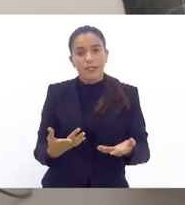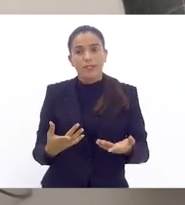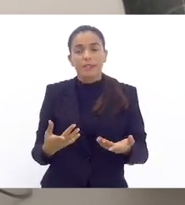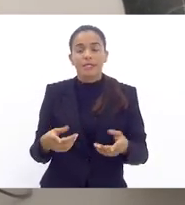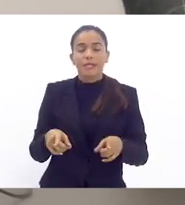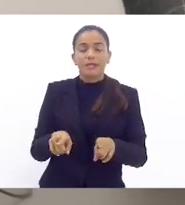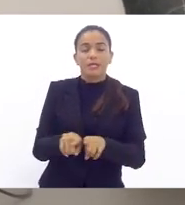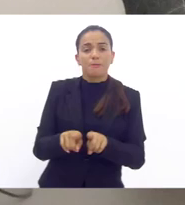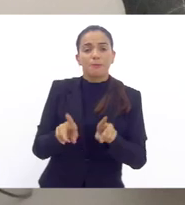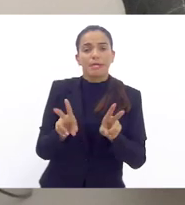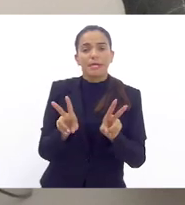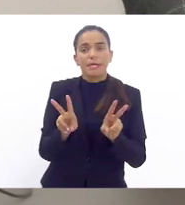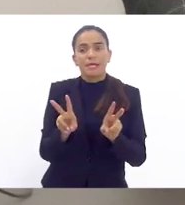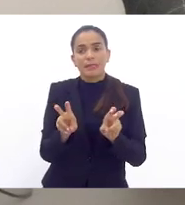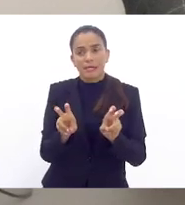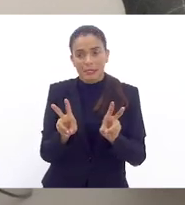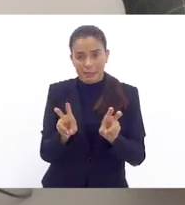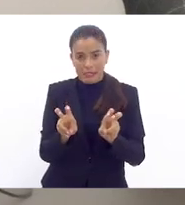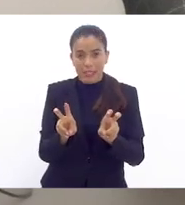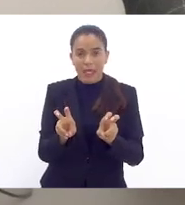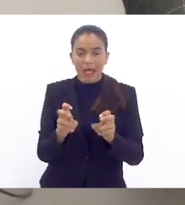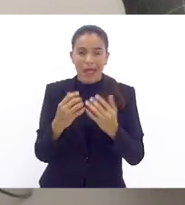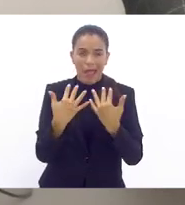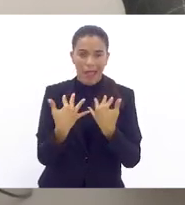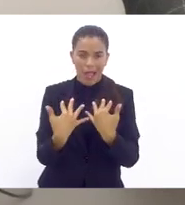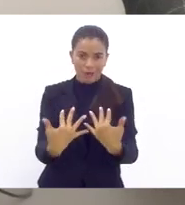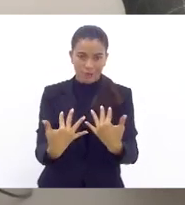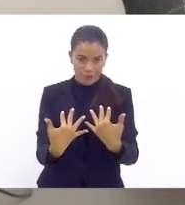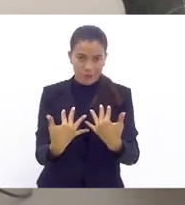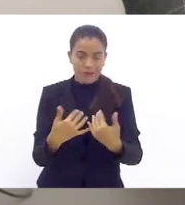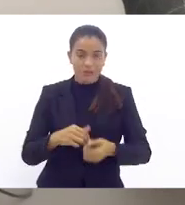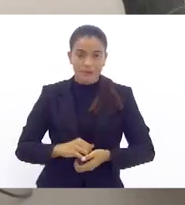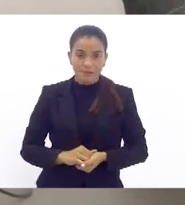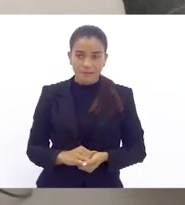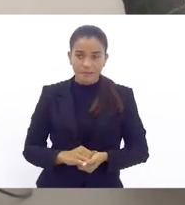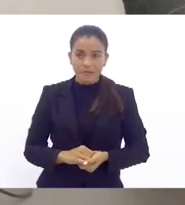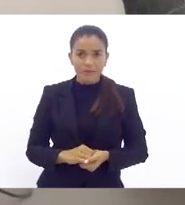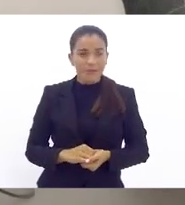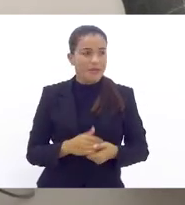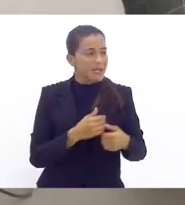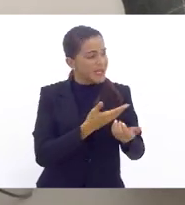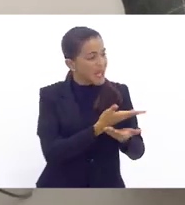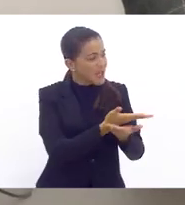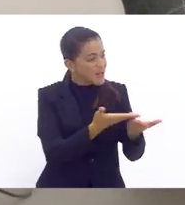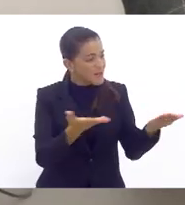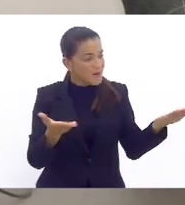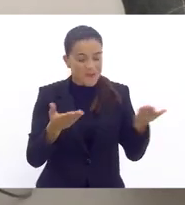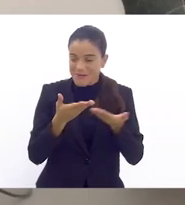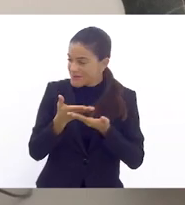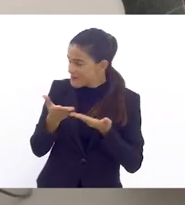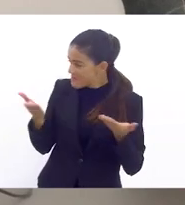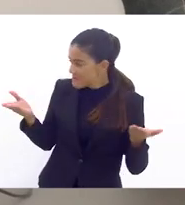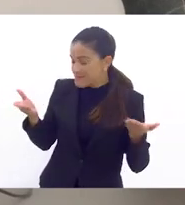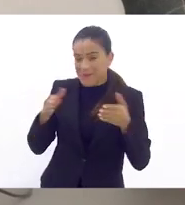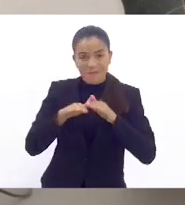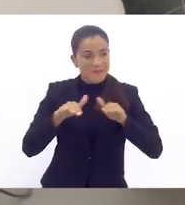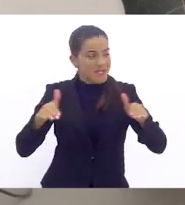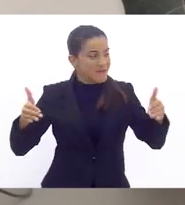razão desta audiência, e a todos os membros da mesa que, com certeza,